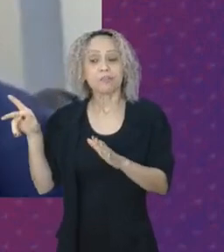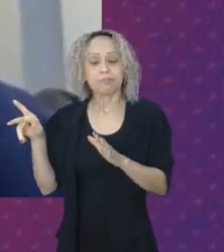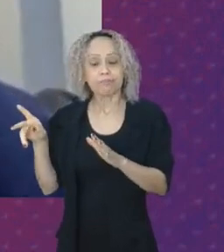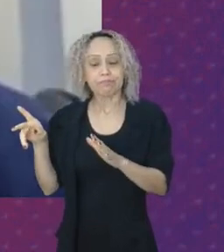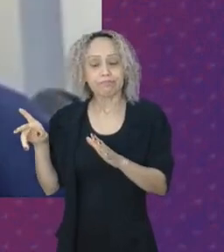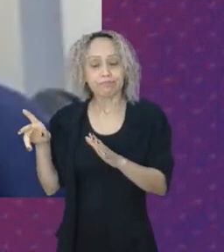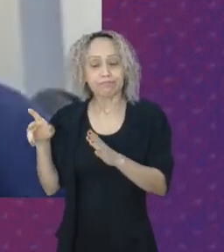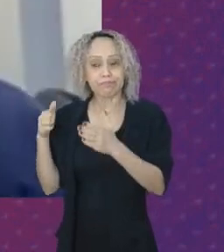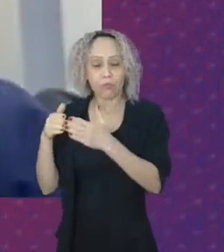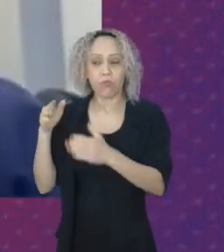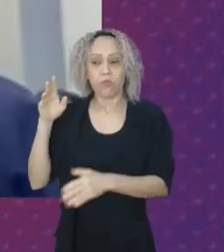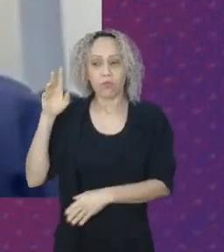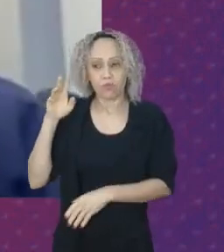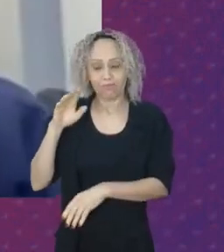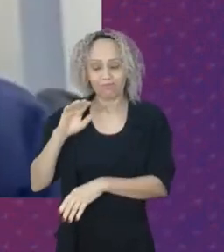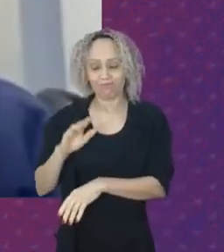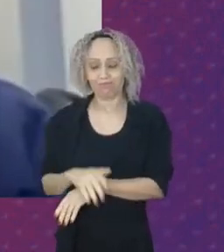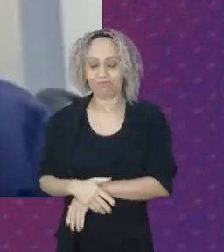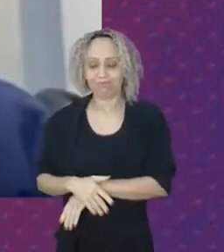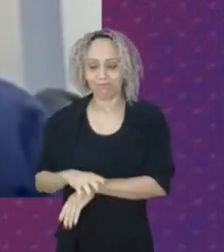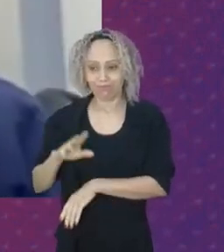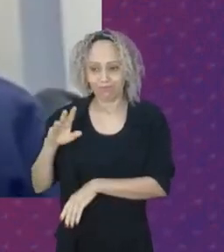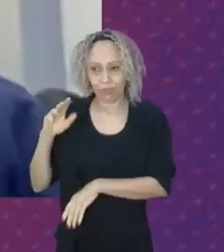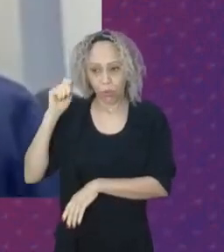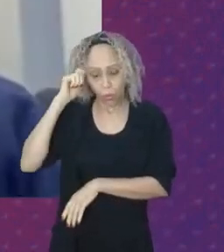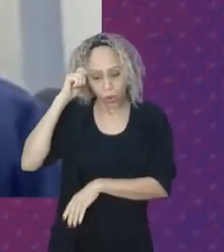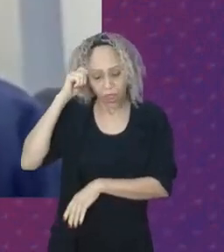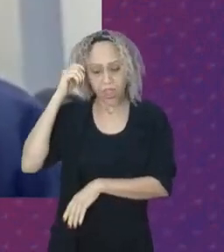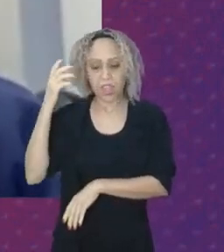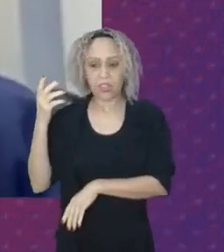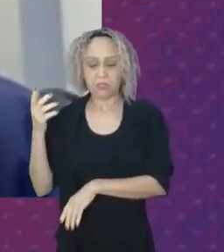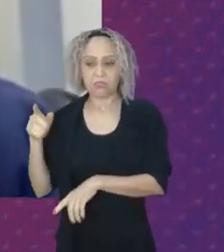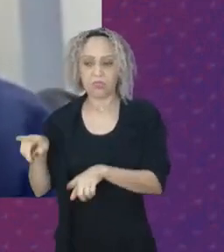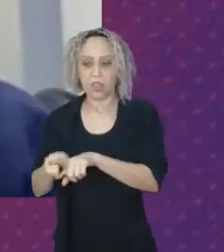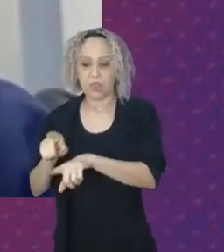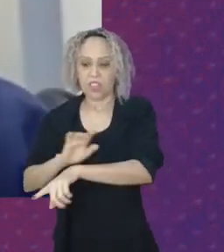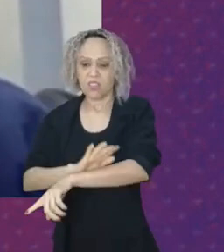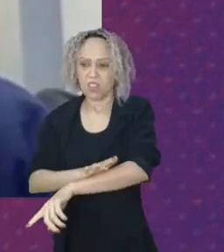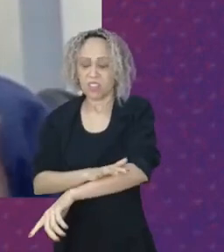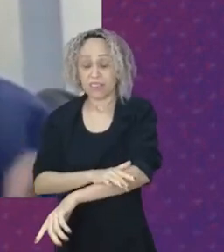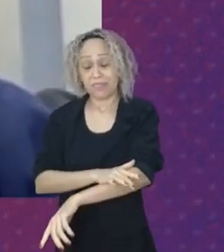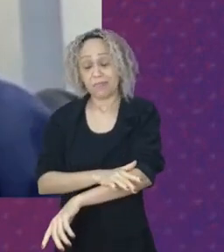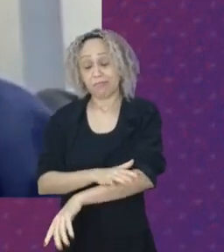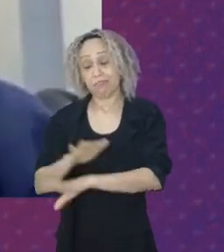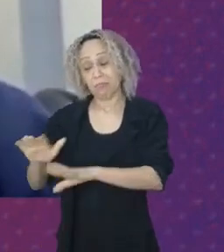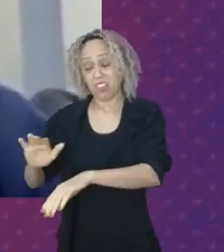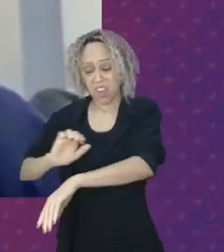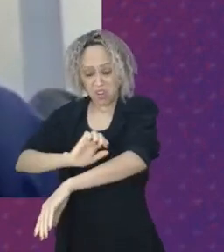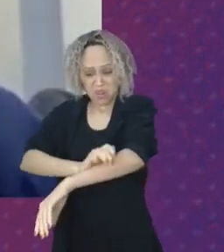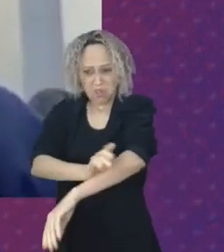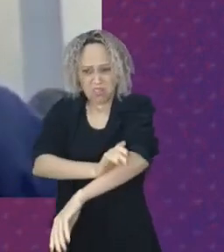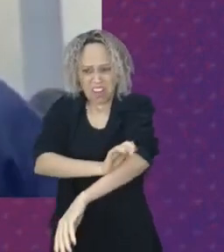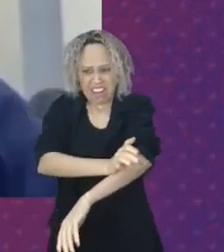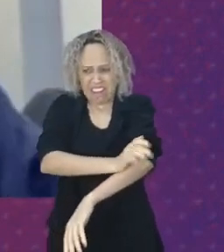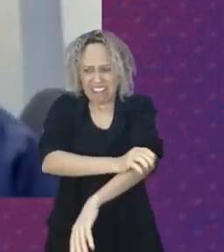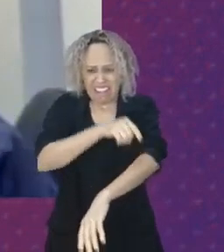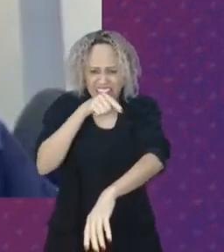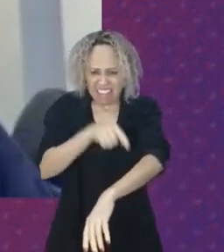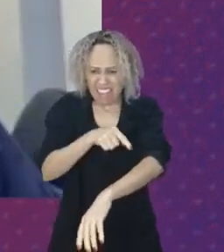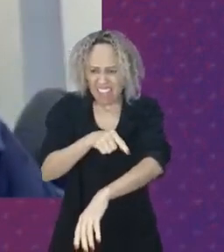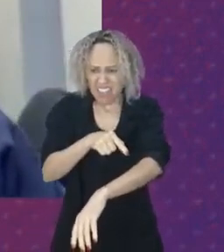ele mata, né? Ele mata fisicamente, mas ele mata projetos de vida, ele mata sonhos.